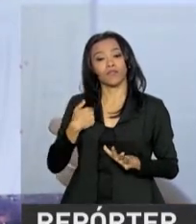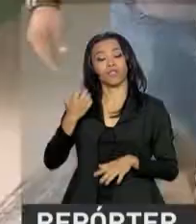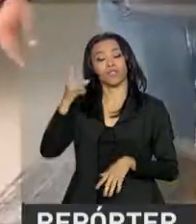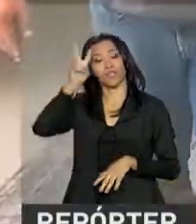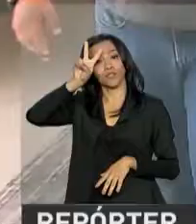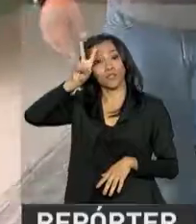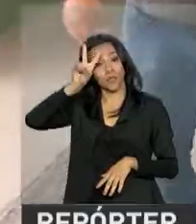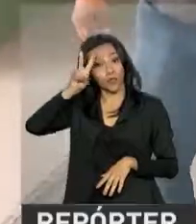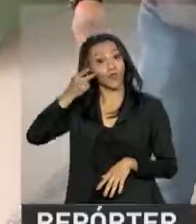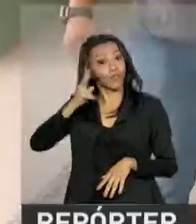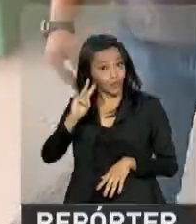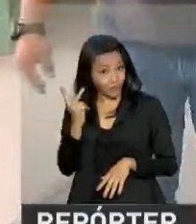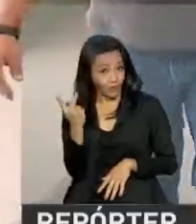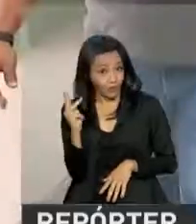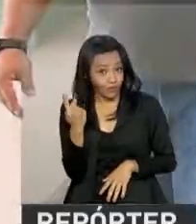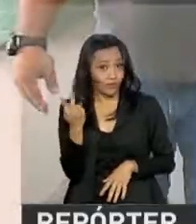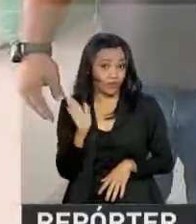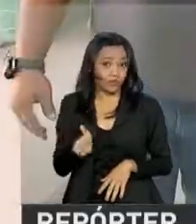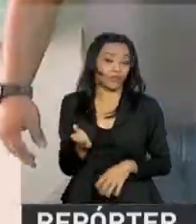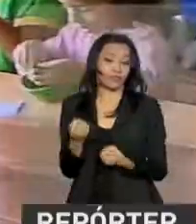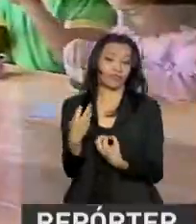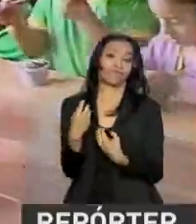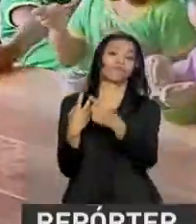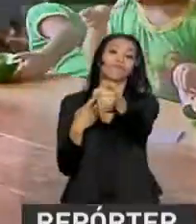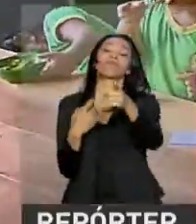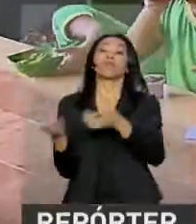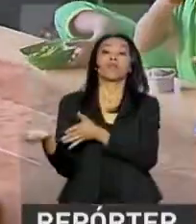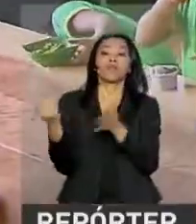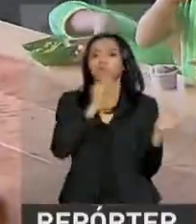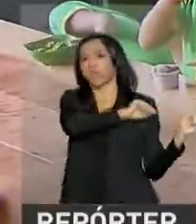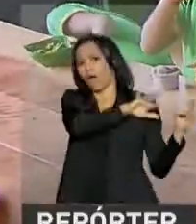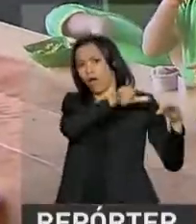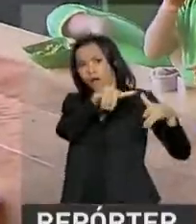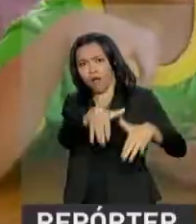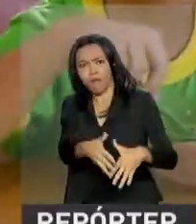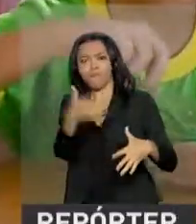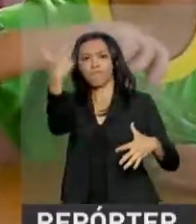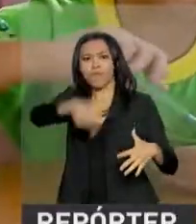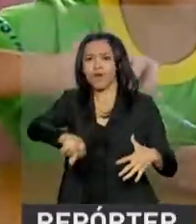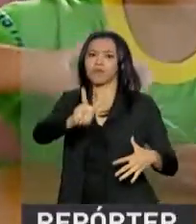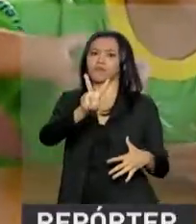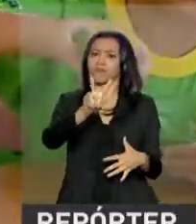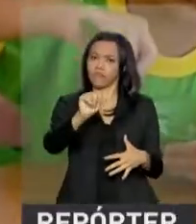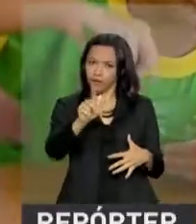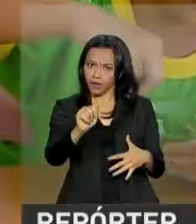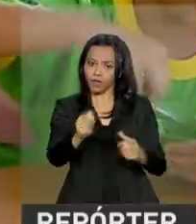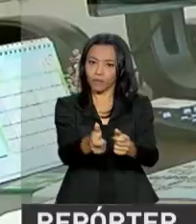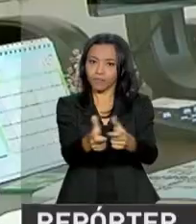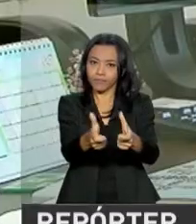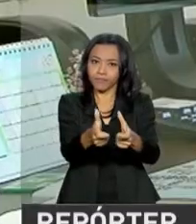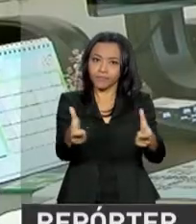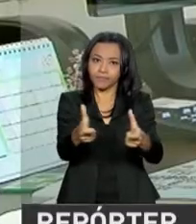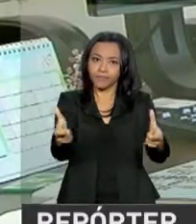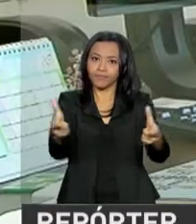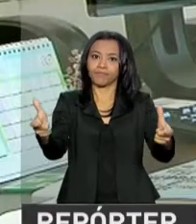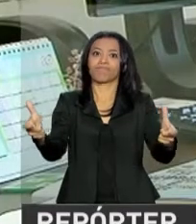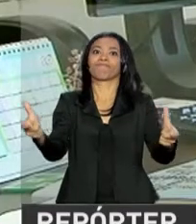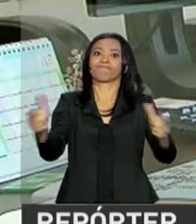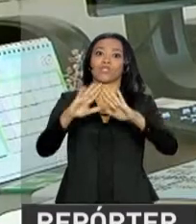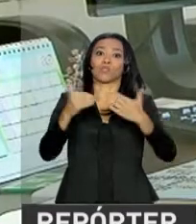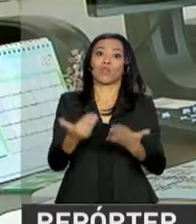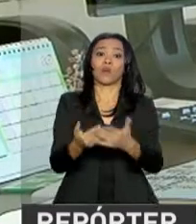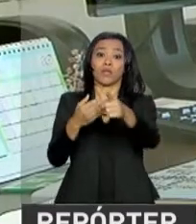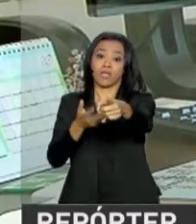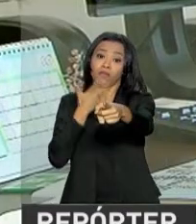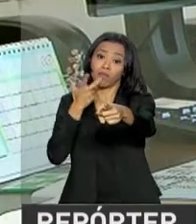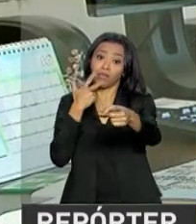história. Com a chegada diária de tantos imigrantes, a demanda por mais vagas na rede pública é crescente. O nosso grande problema é o espaço